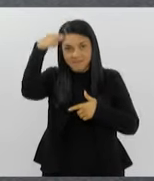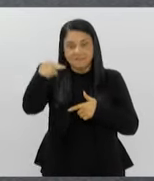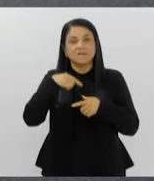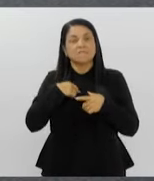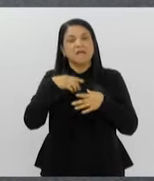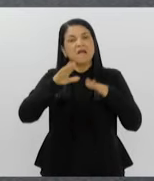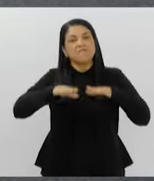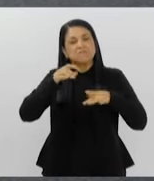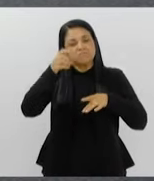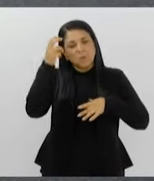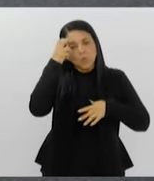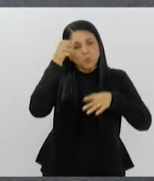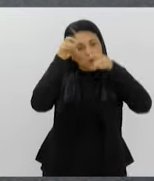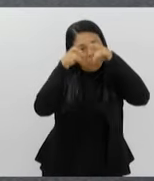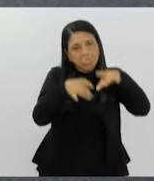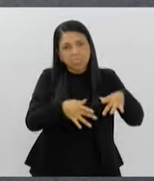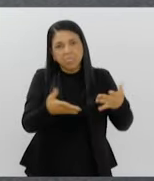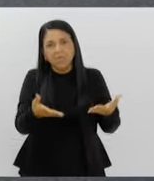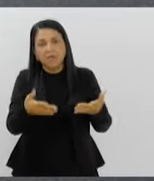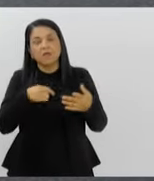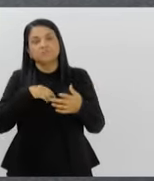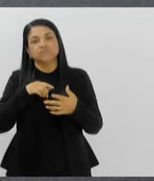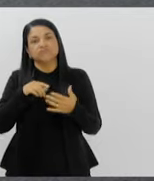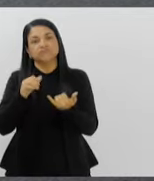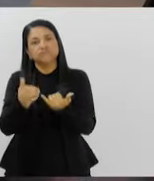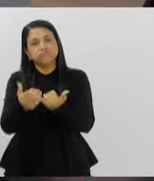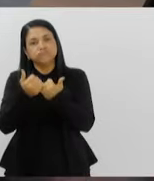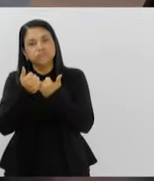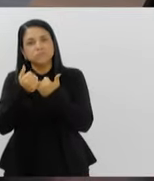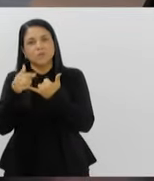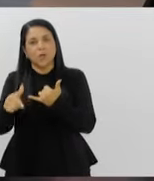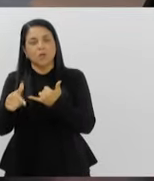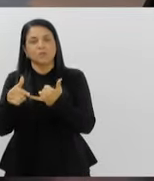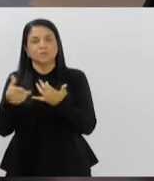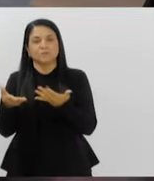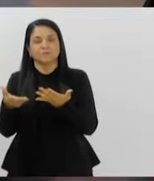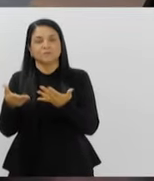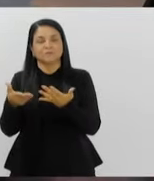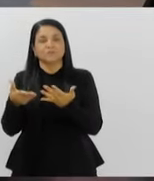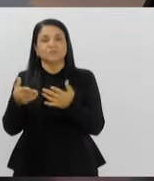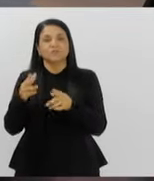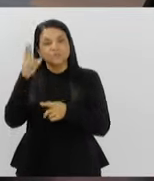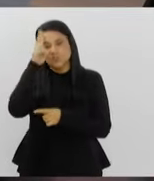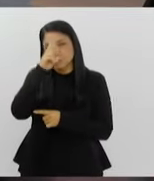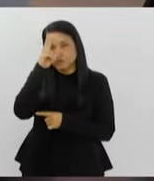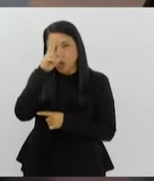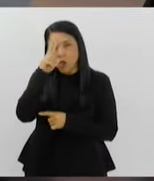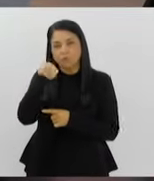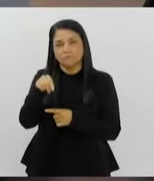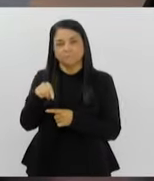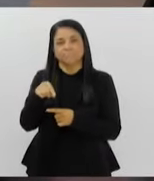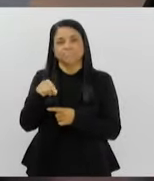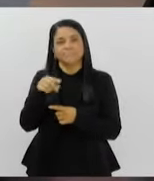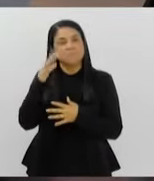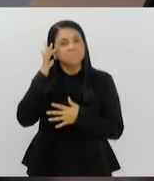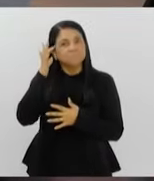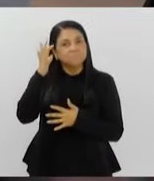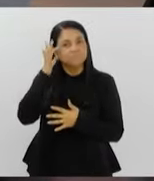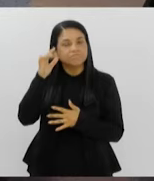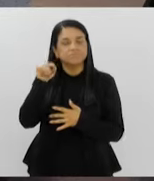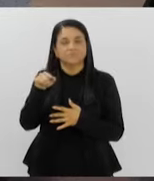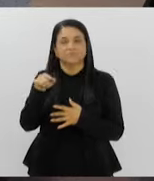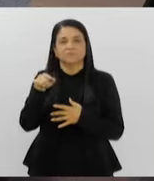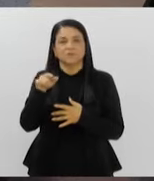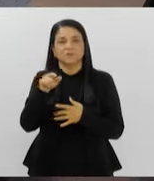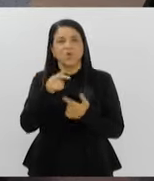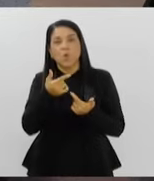abandonada. Então, esse tombamento, né, essa colocação como patrimônio histórico, eu espero que reflita também